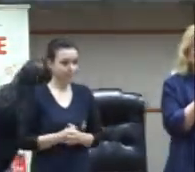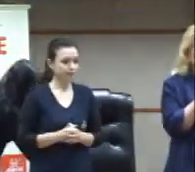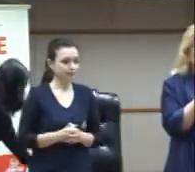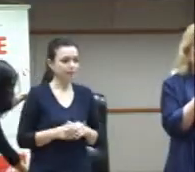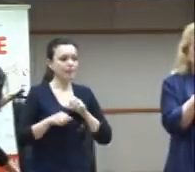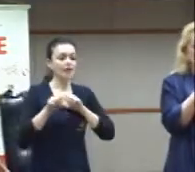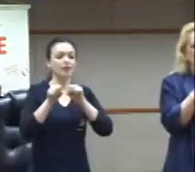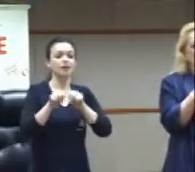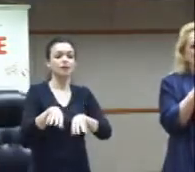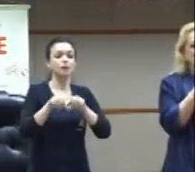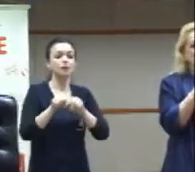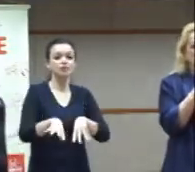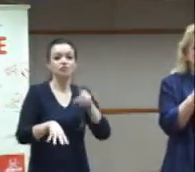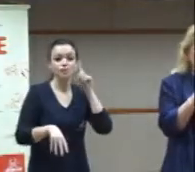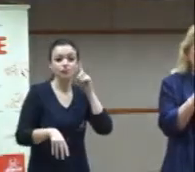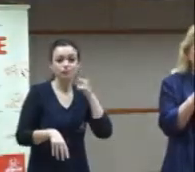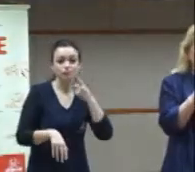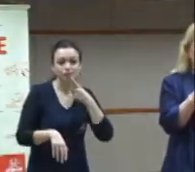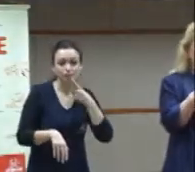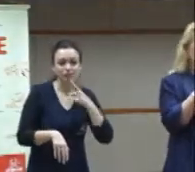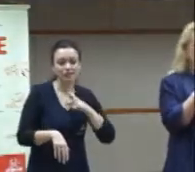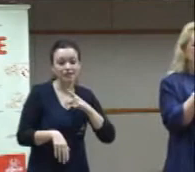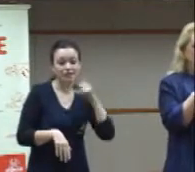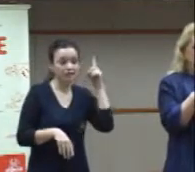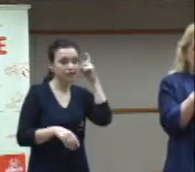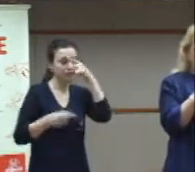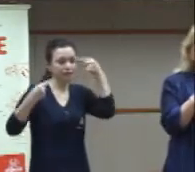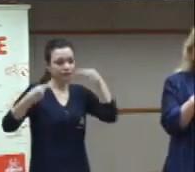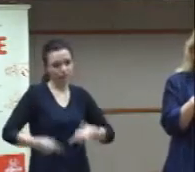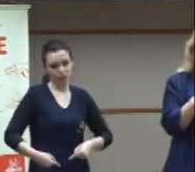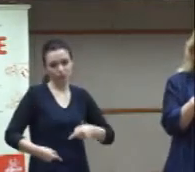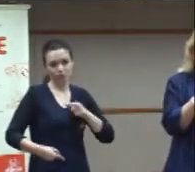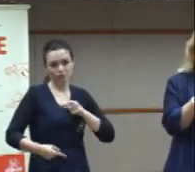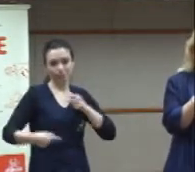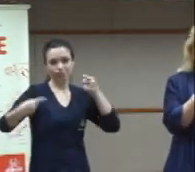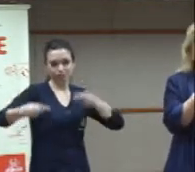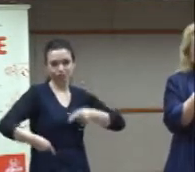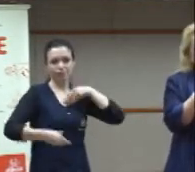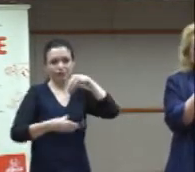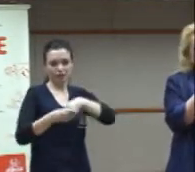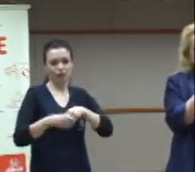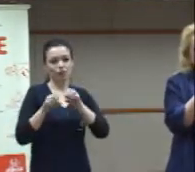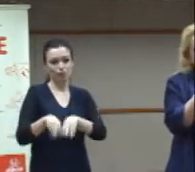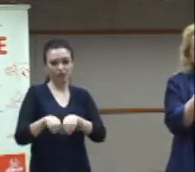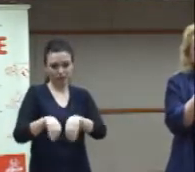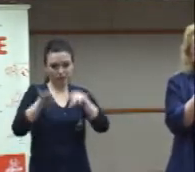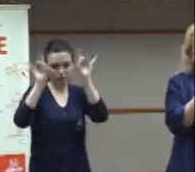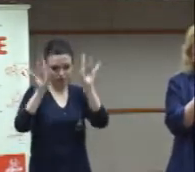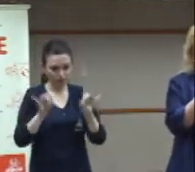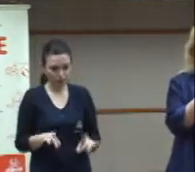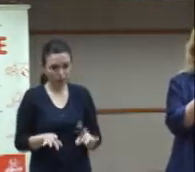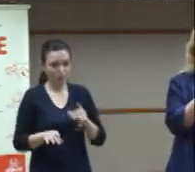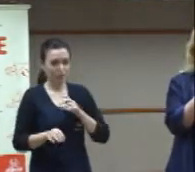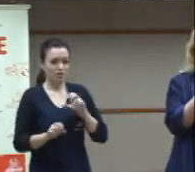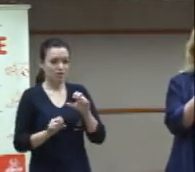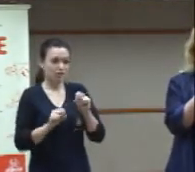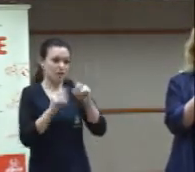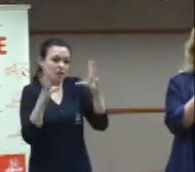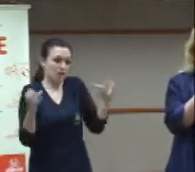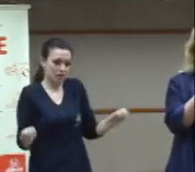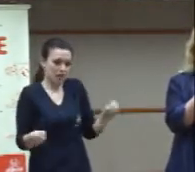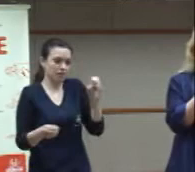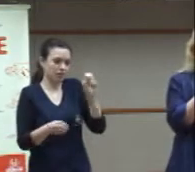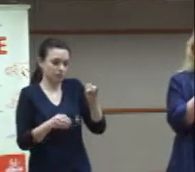de surdos é o maior desafio em toda a educação especial. E na questão do nível superior